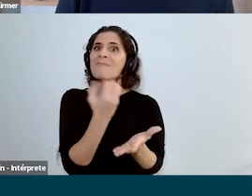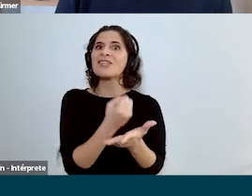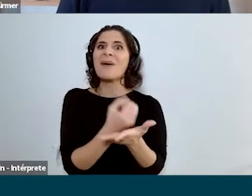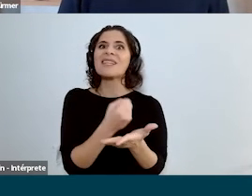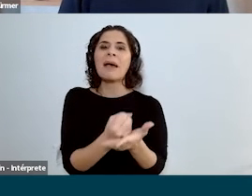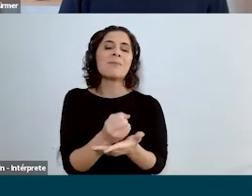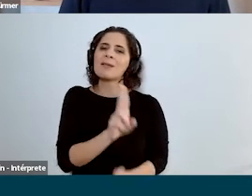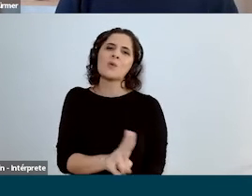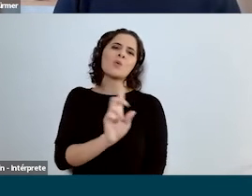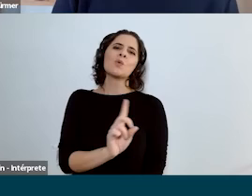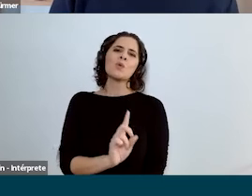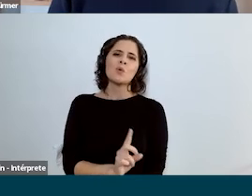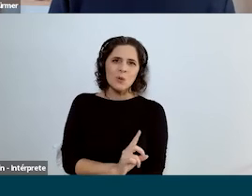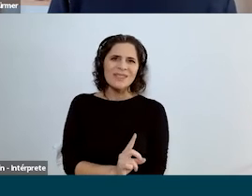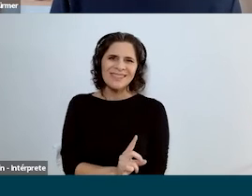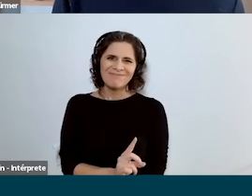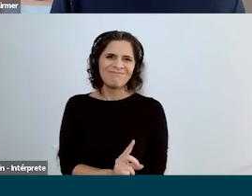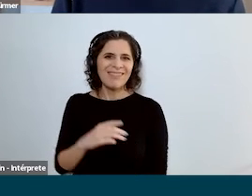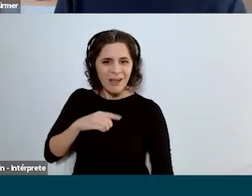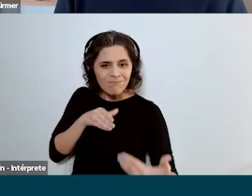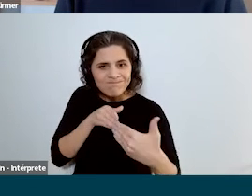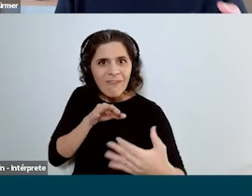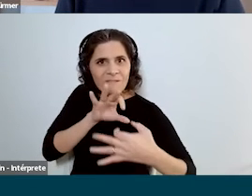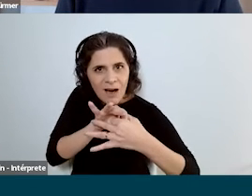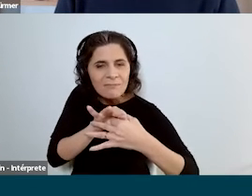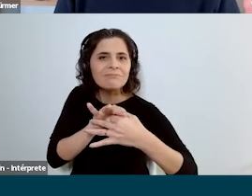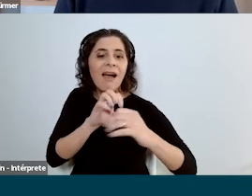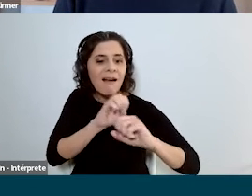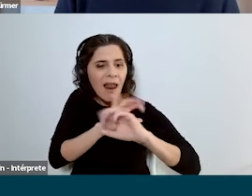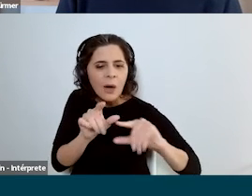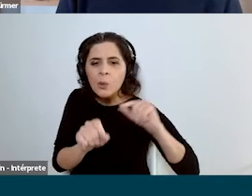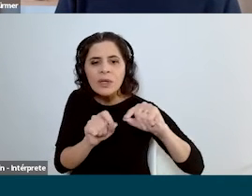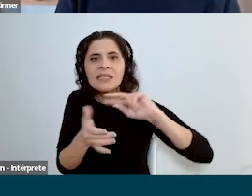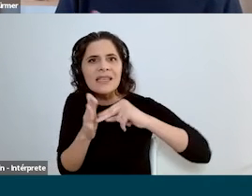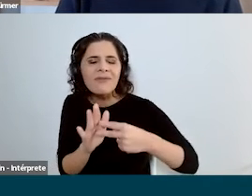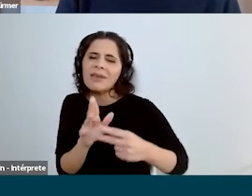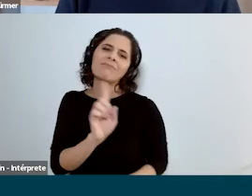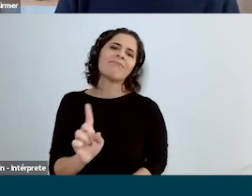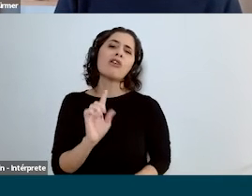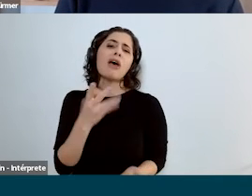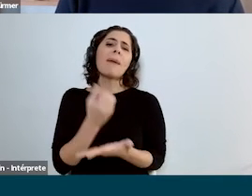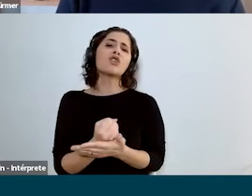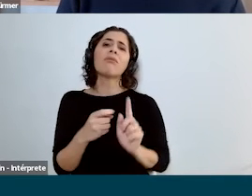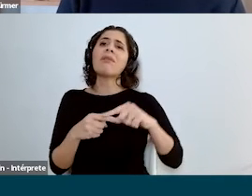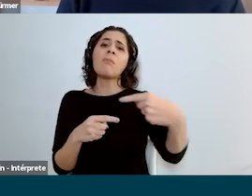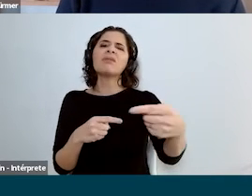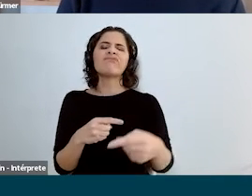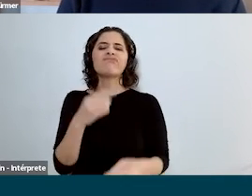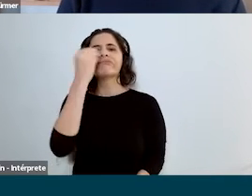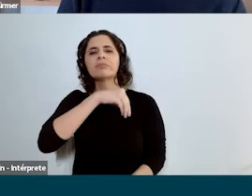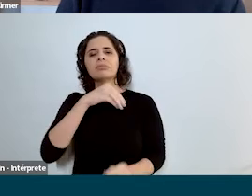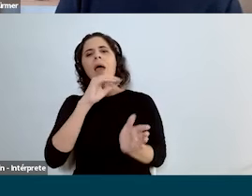relevante de pessoas baixando o aplicativo e não necessariamente essas pessoas tinham um fit direto com o produto e tinham clareza suficiente para usar o